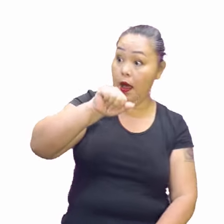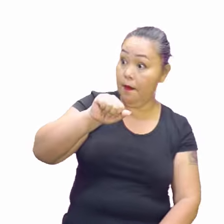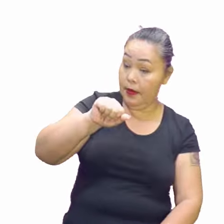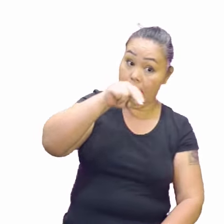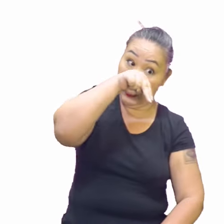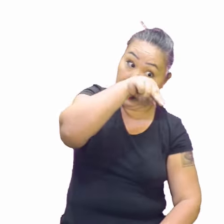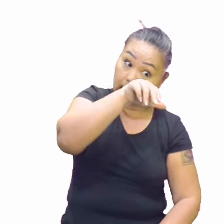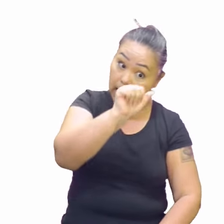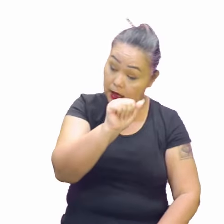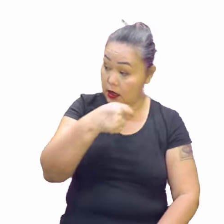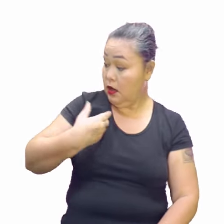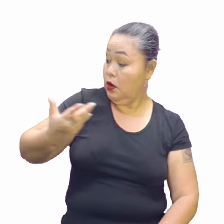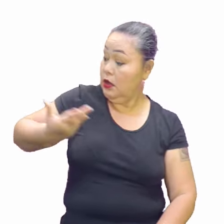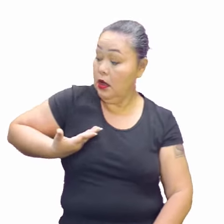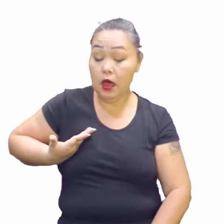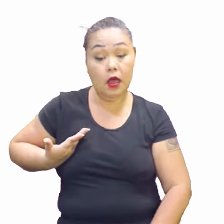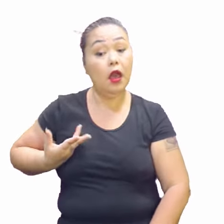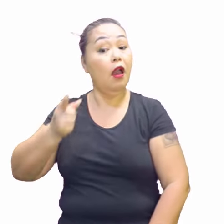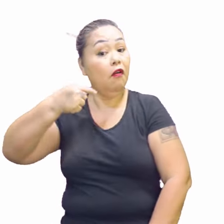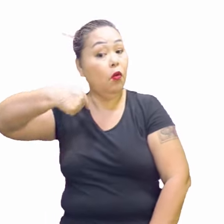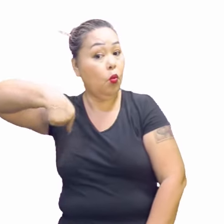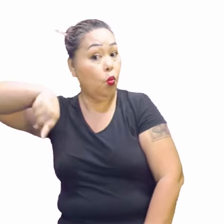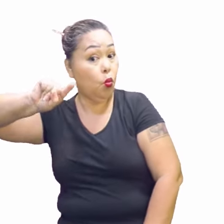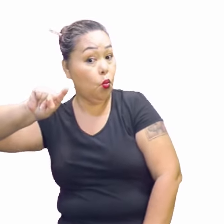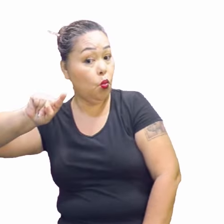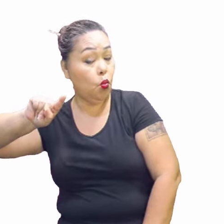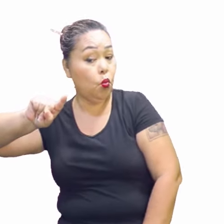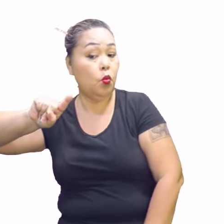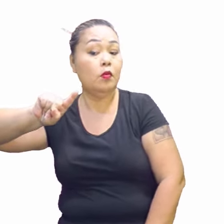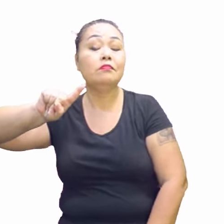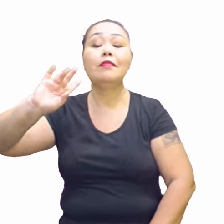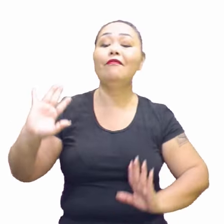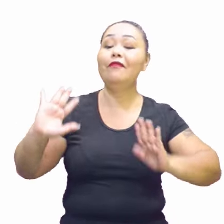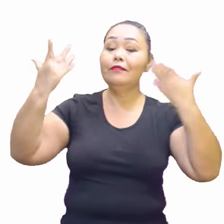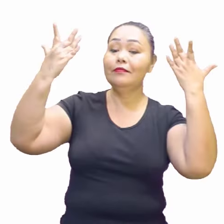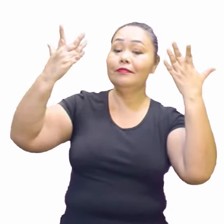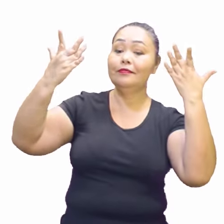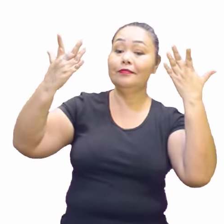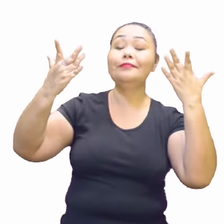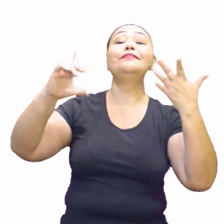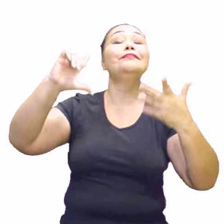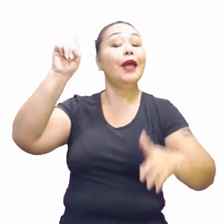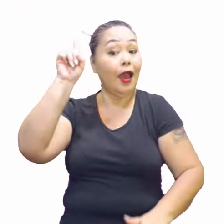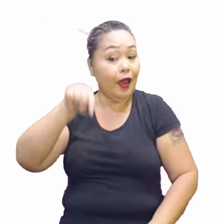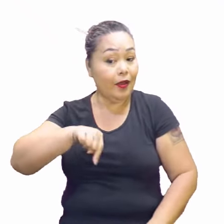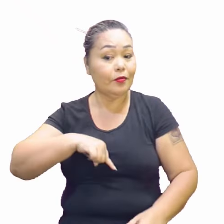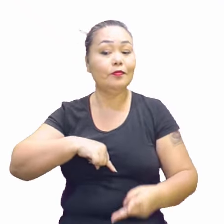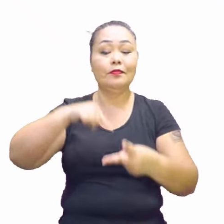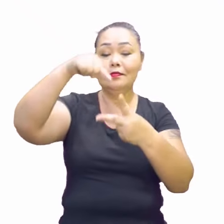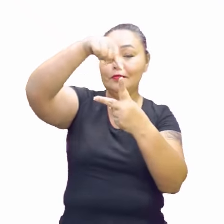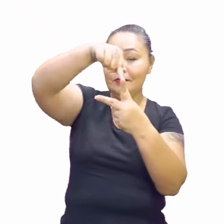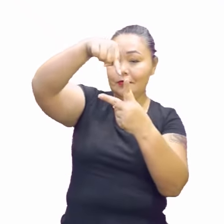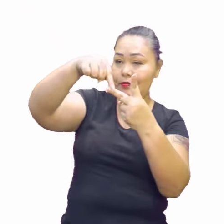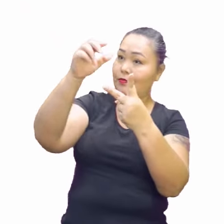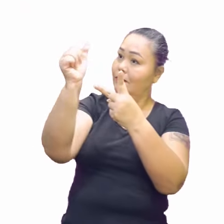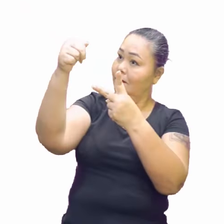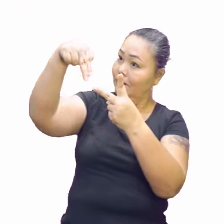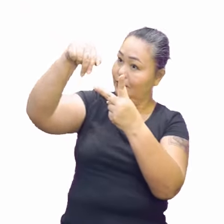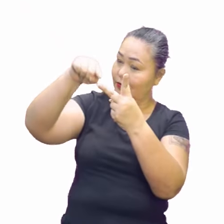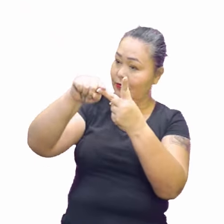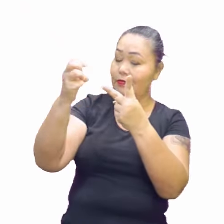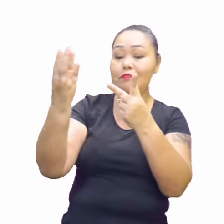suas amigas vão ou irão à festa. Aí sim, estaria o quê? Com o